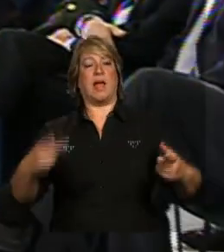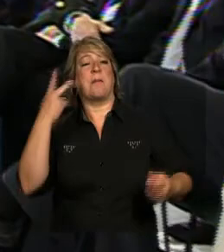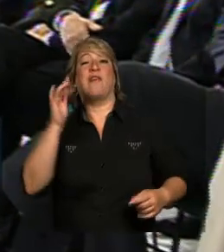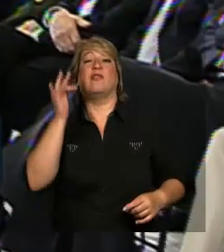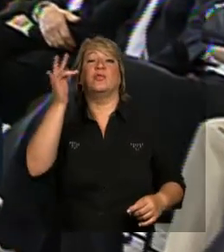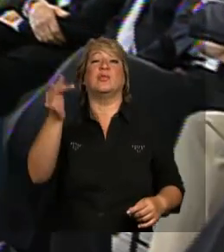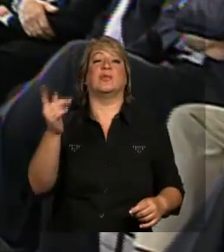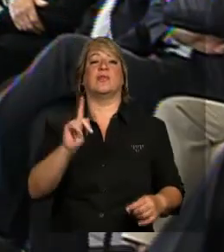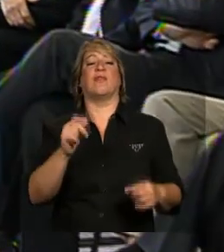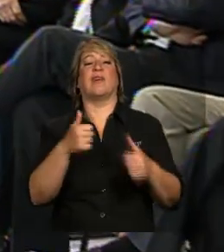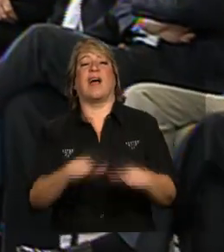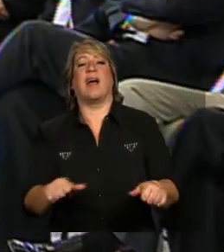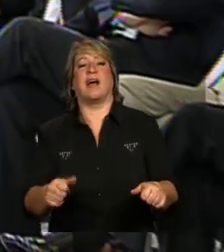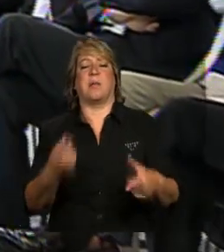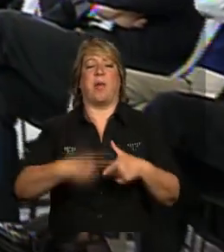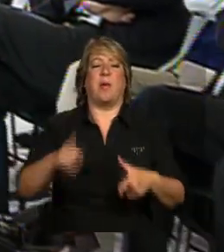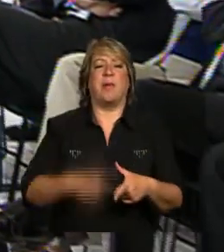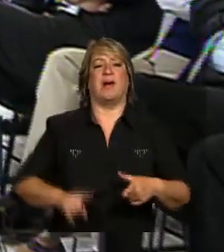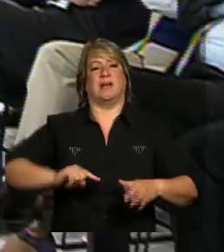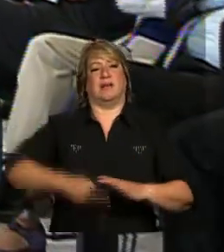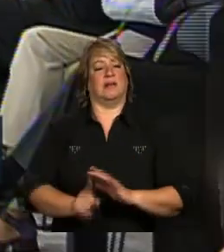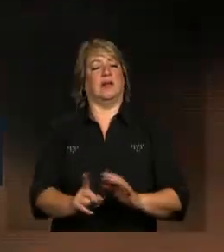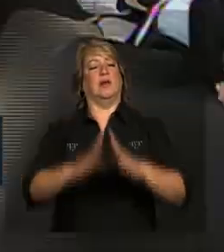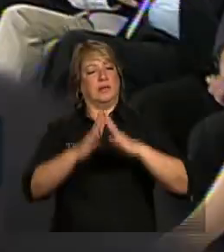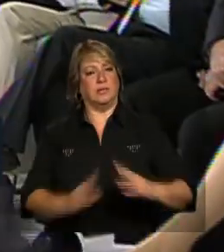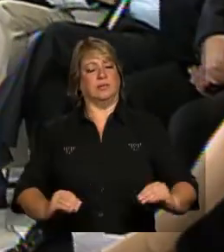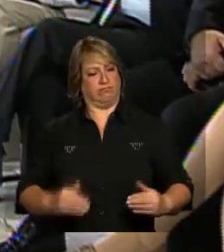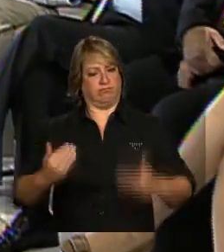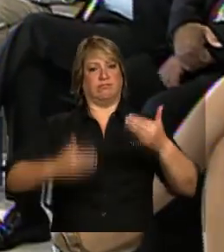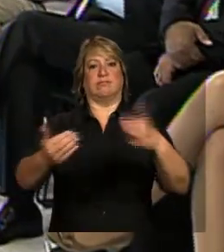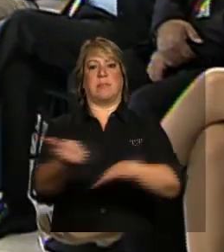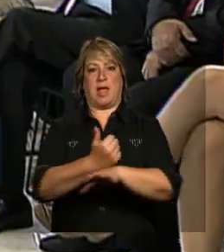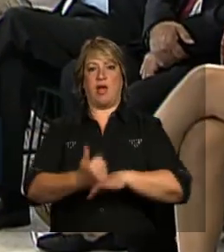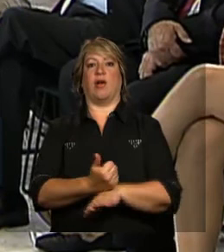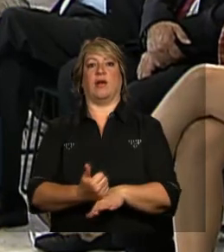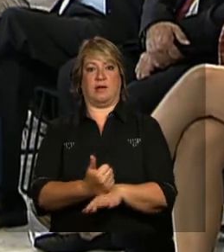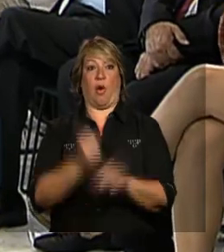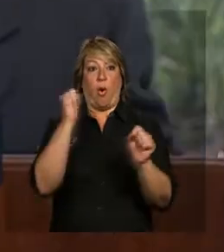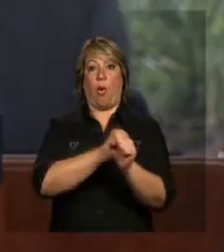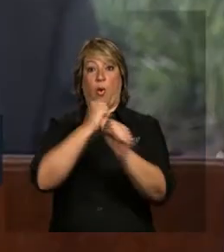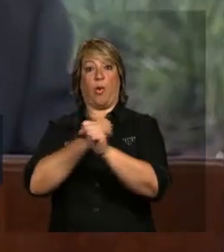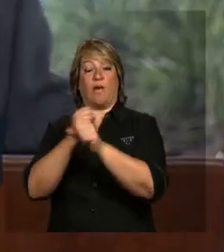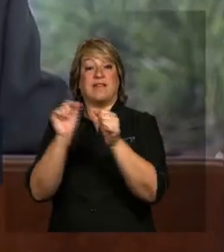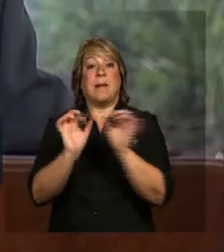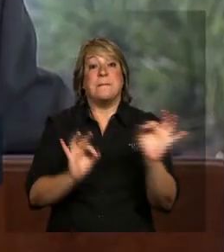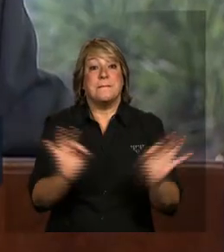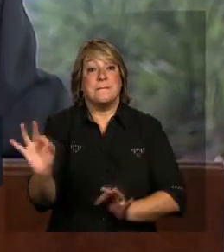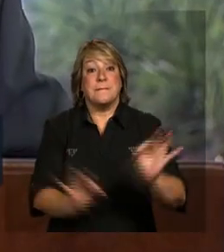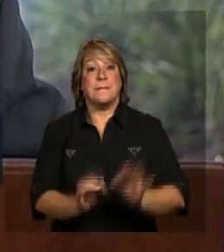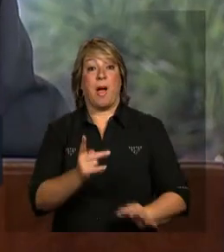constrangimentos de construir estruturar projetos